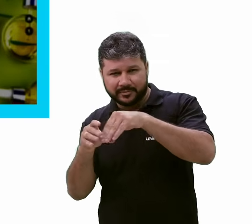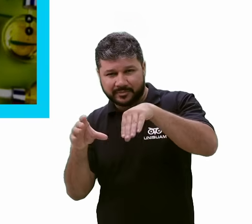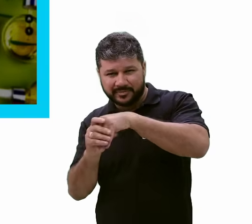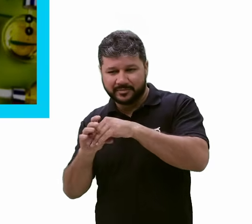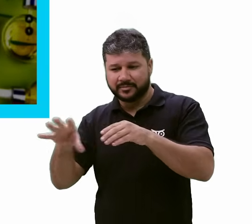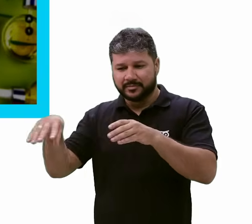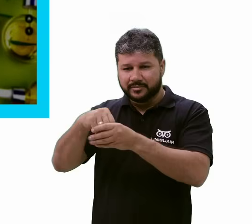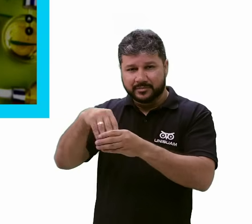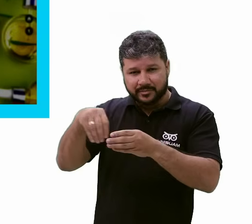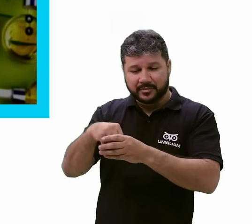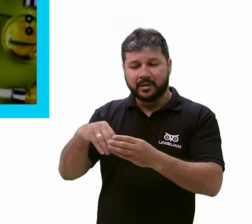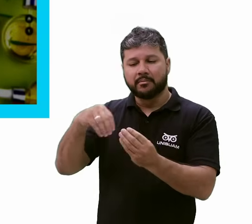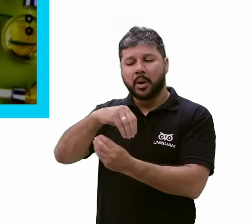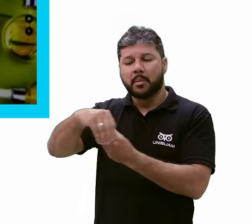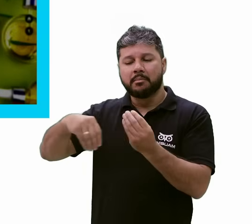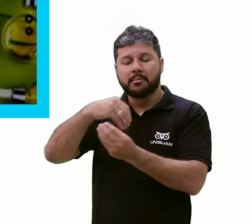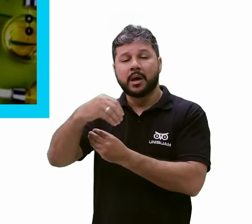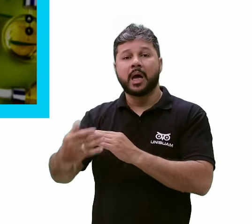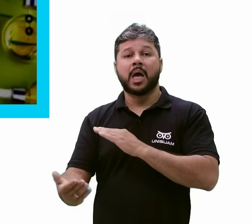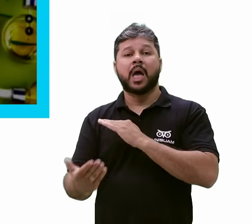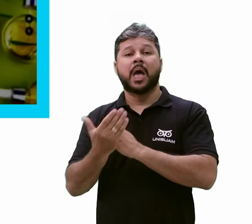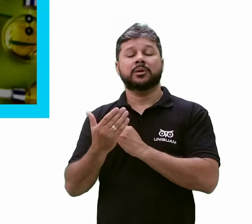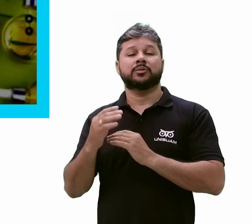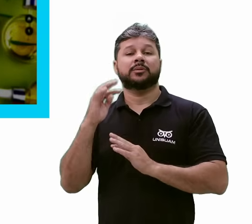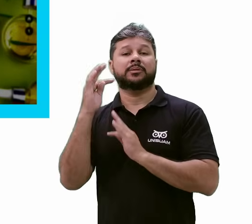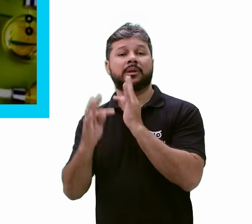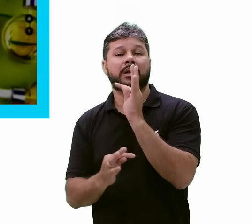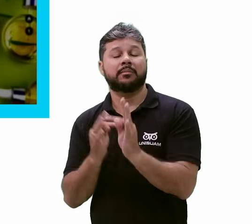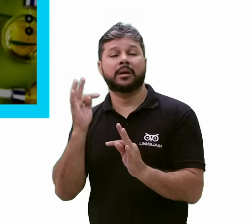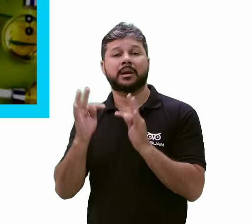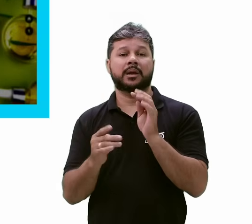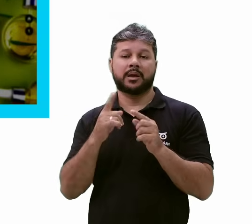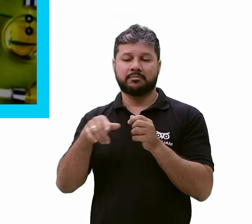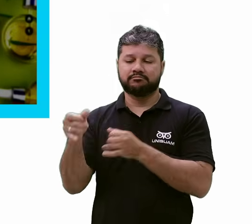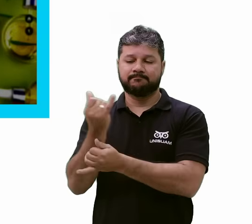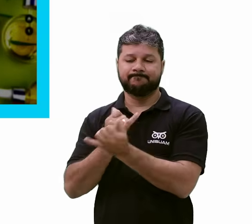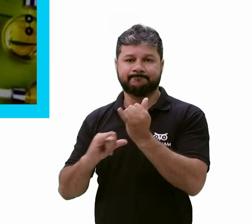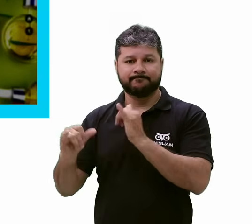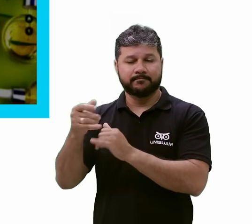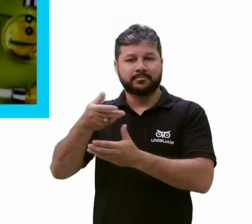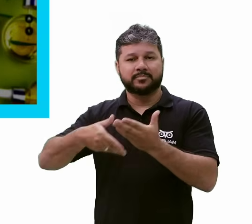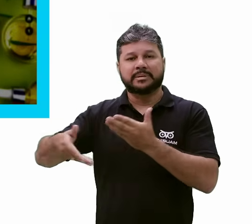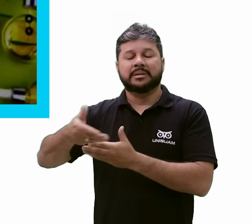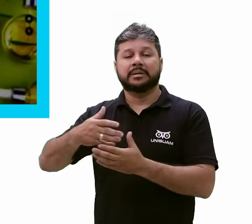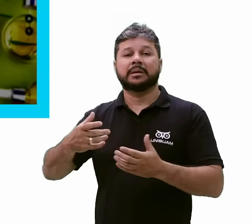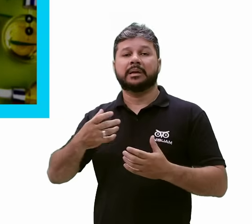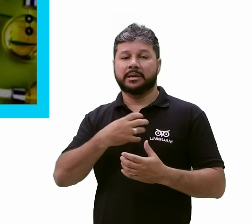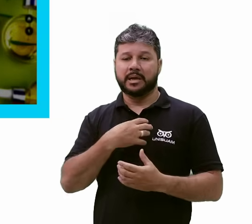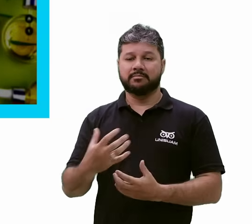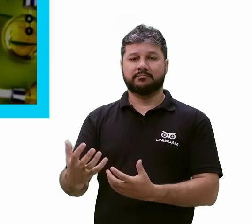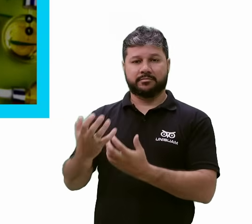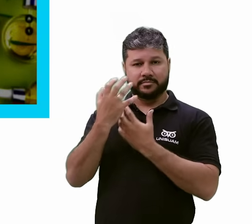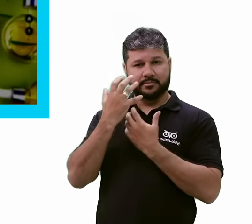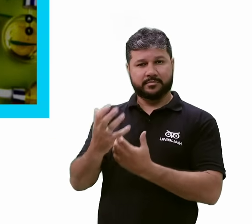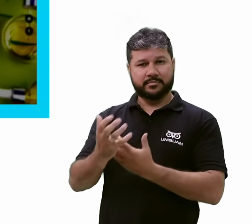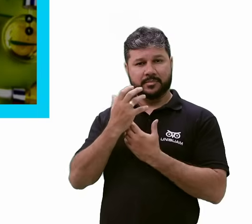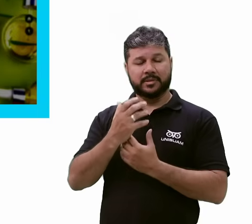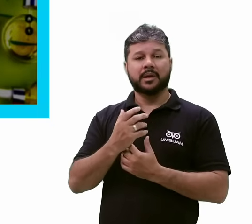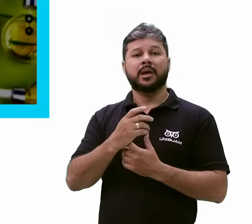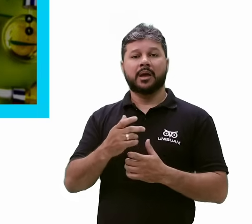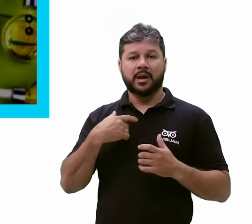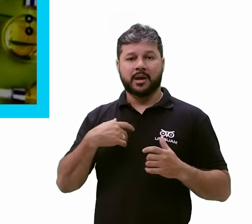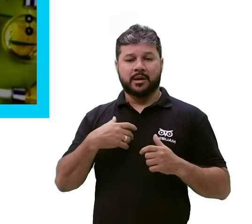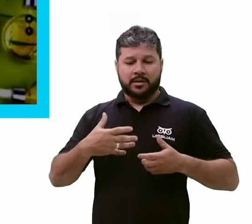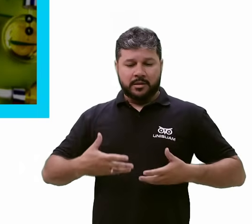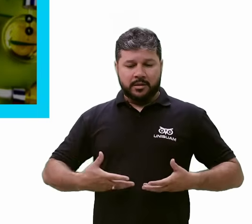lá para vocês, tá? Que vão ajudar e trabalhar numa sinergia, causando um efeito que é